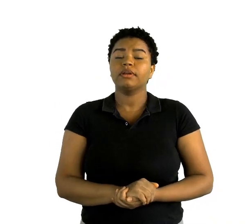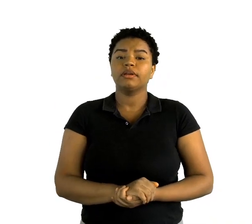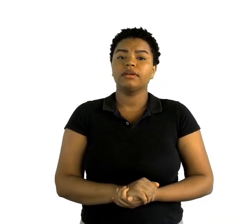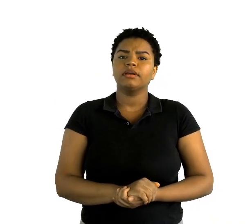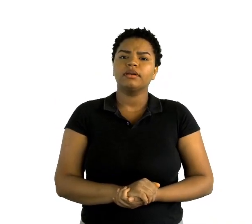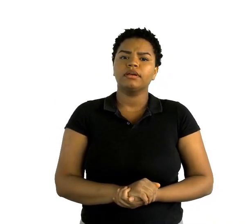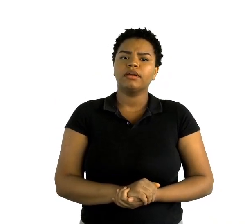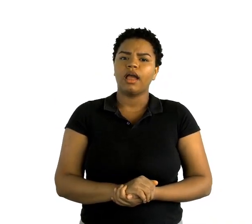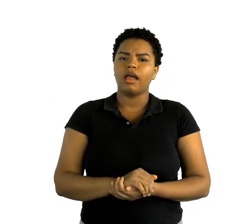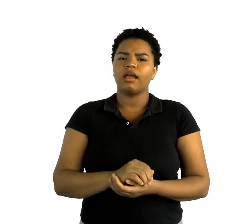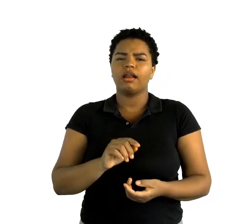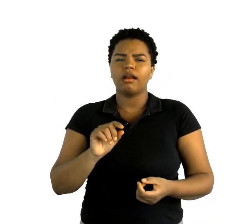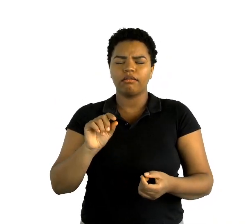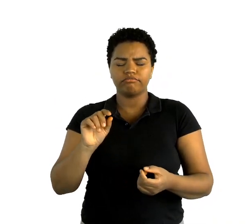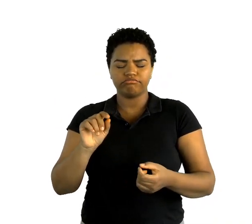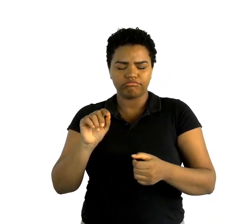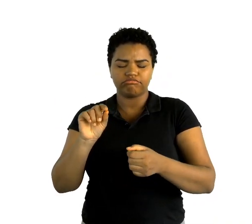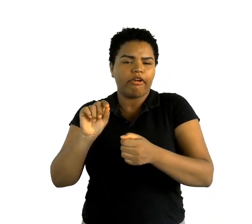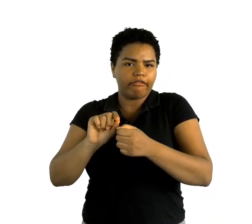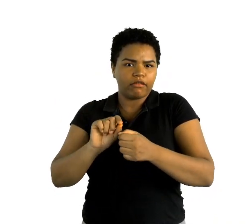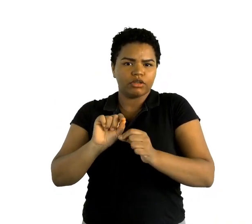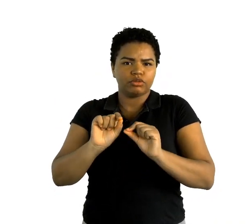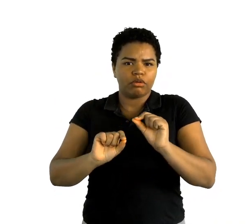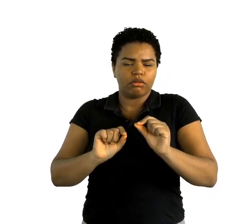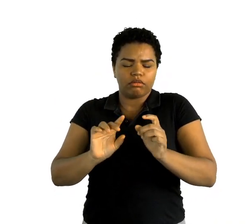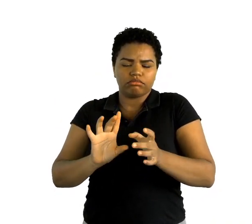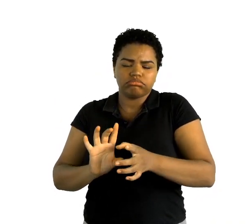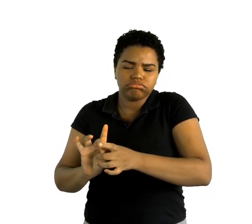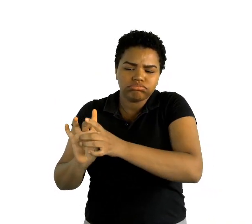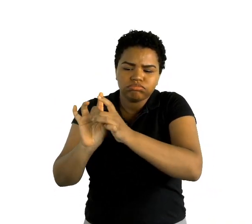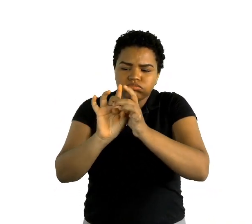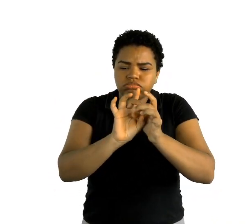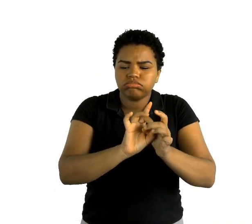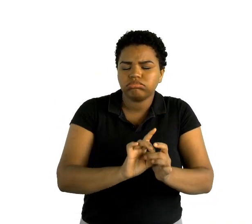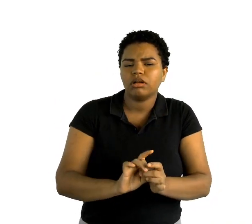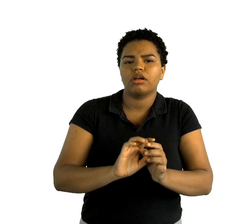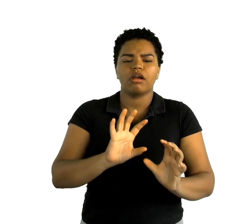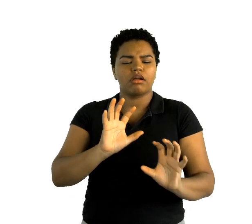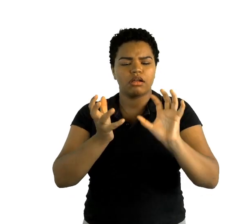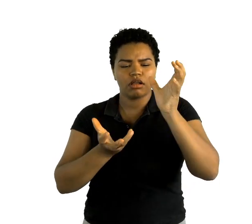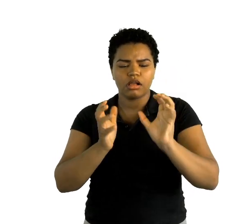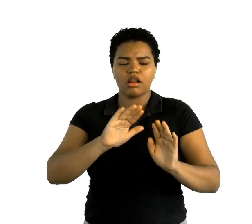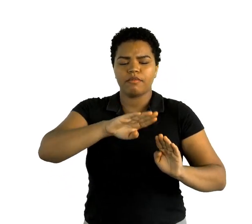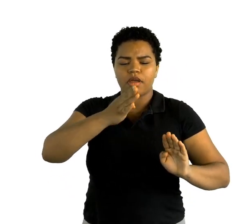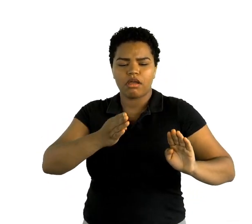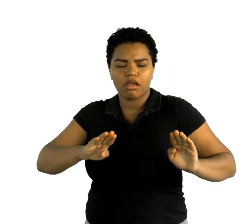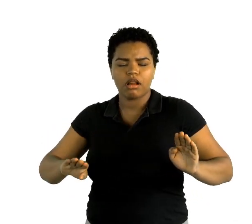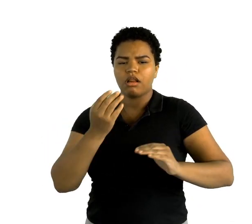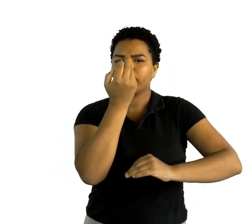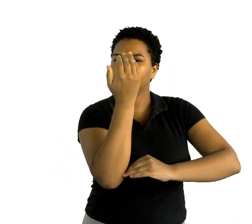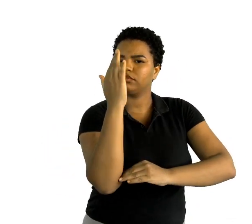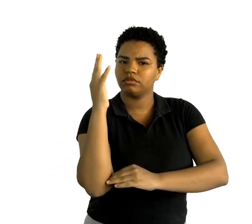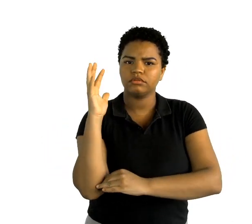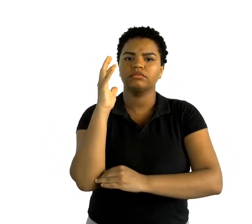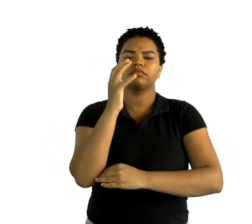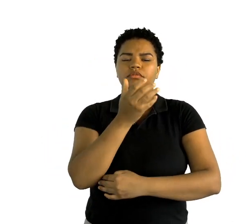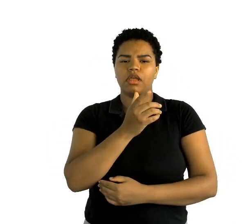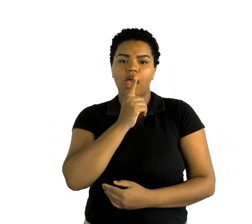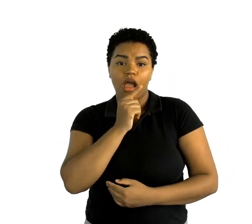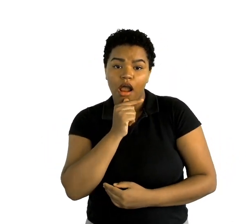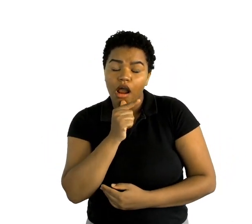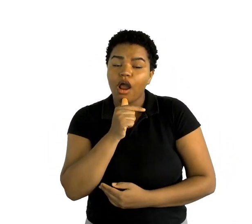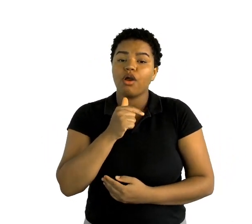essa integração entre clima, relevo, vegetação e hidrografia, através de um